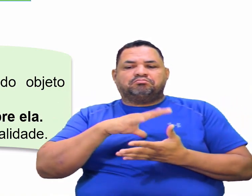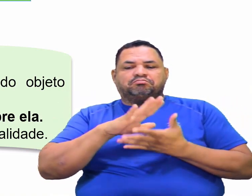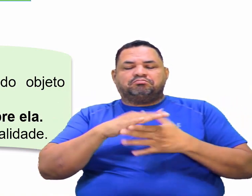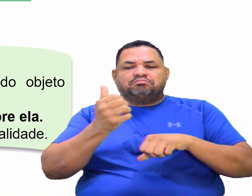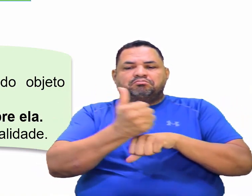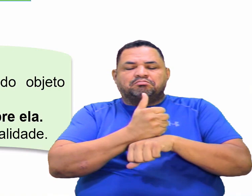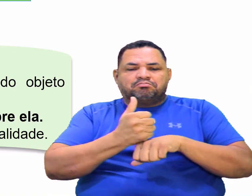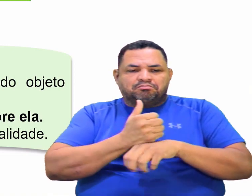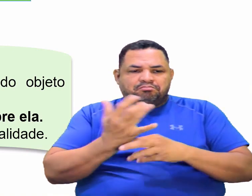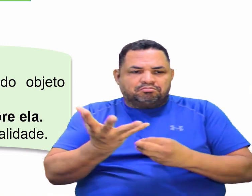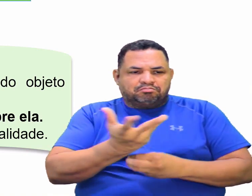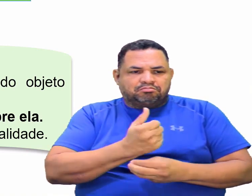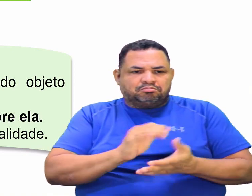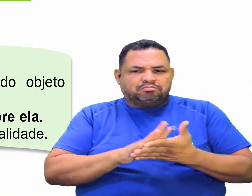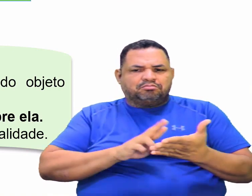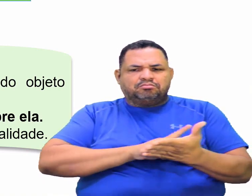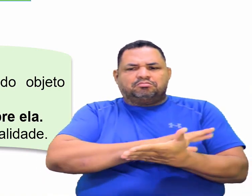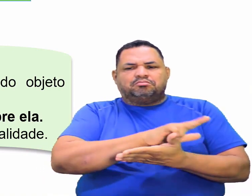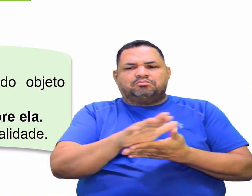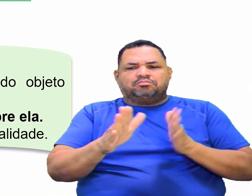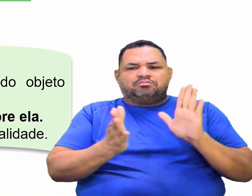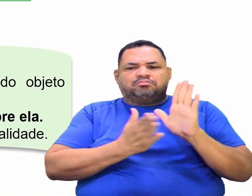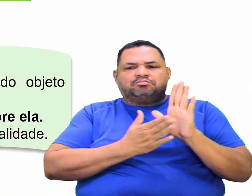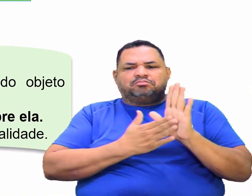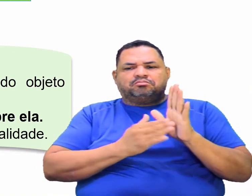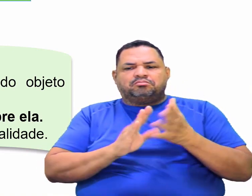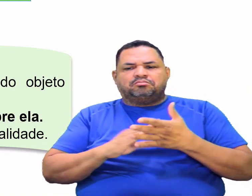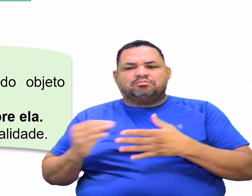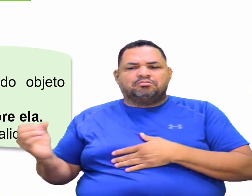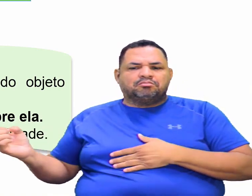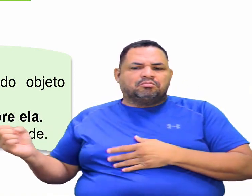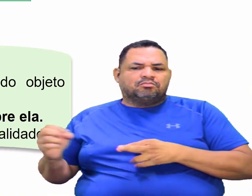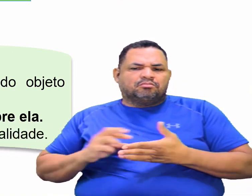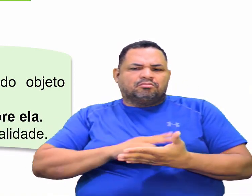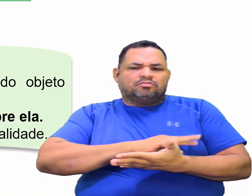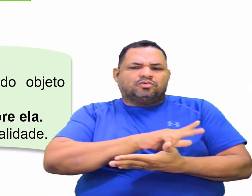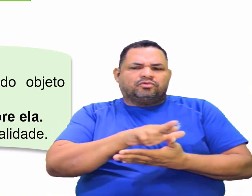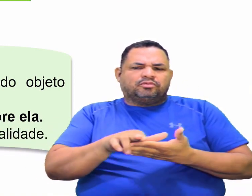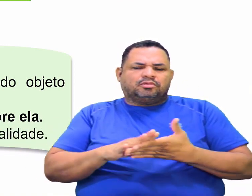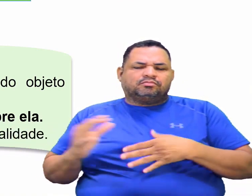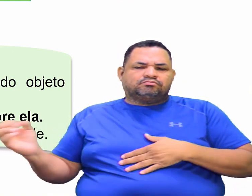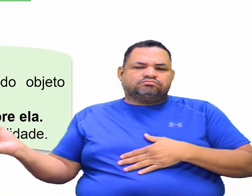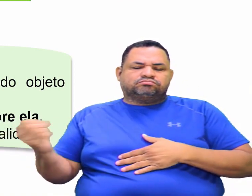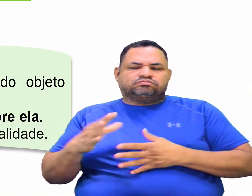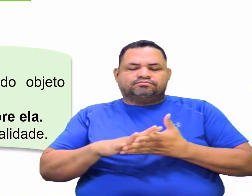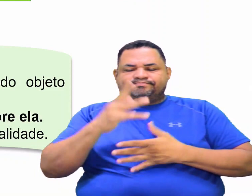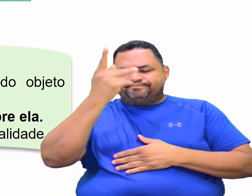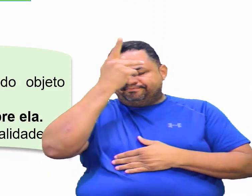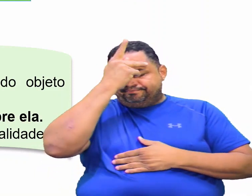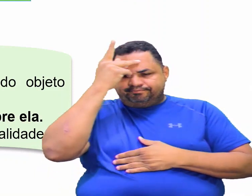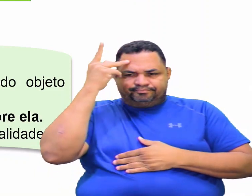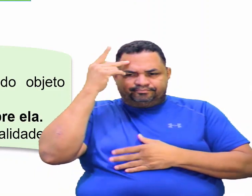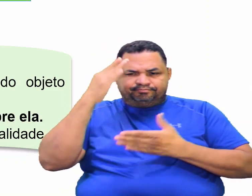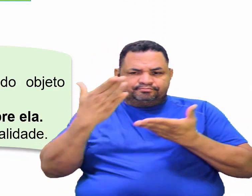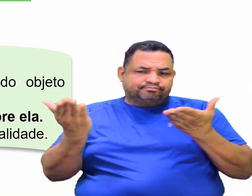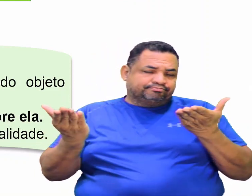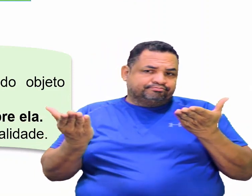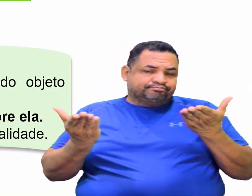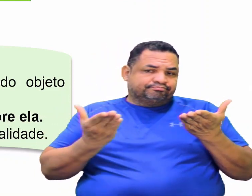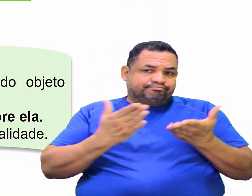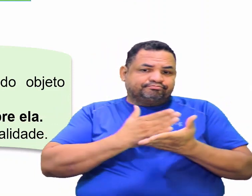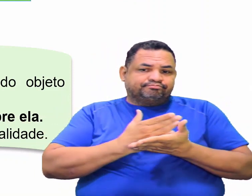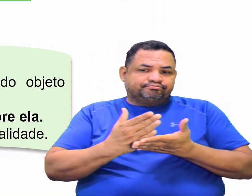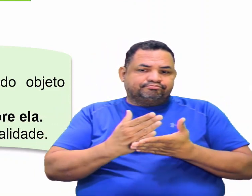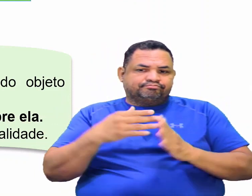então tantas propostas né tantas novidades E aí as pessoas passaram de algum modo